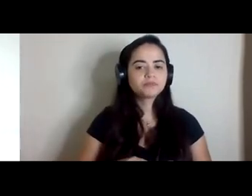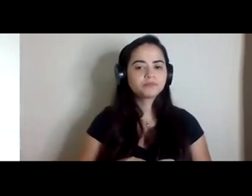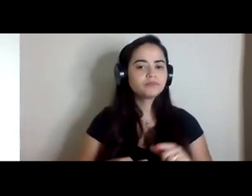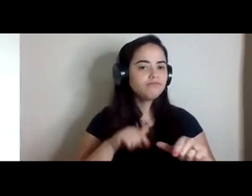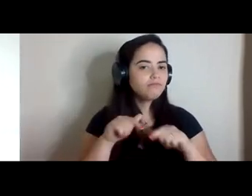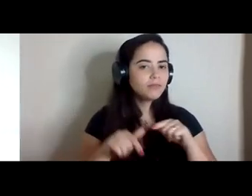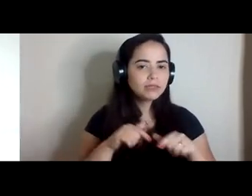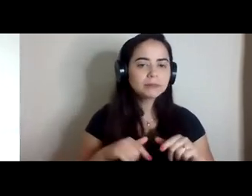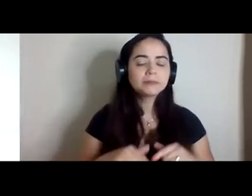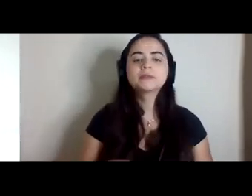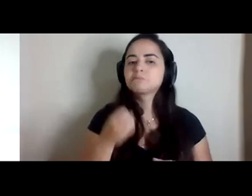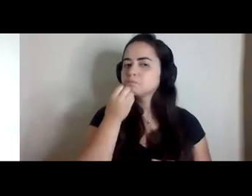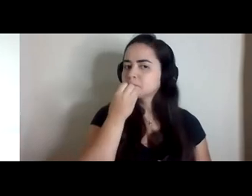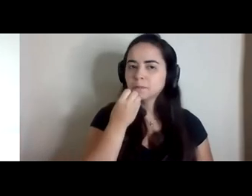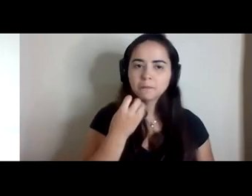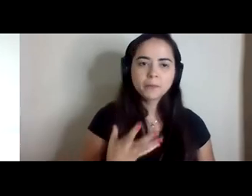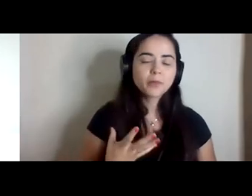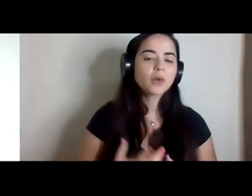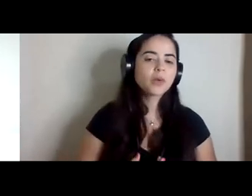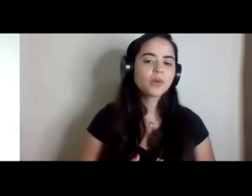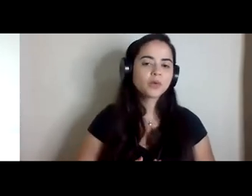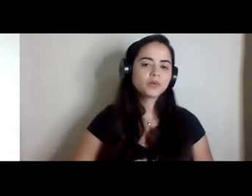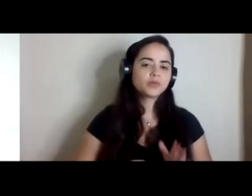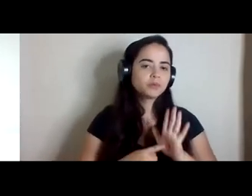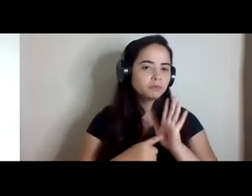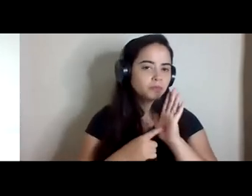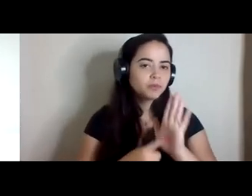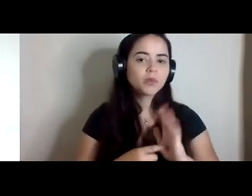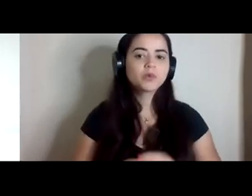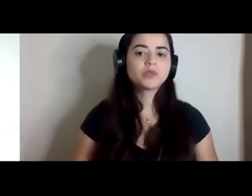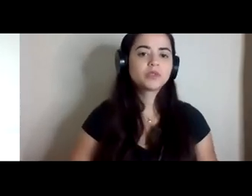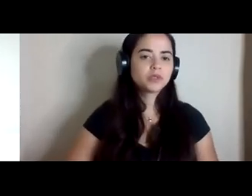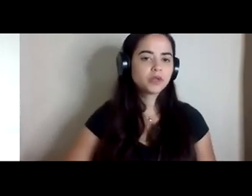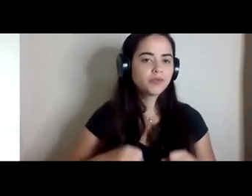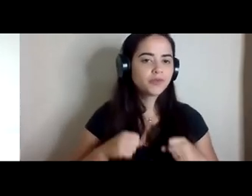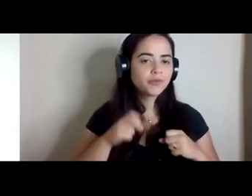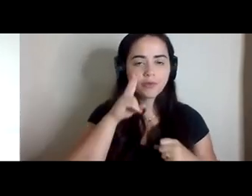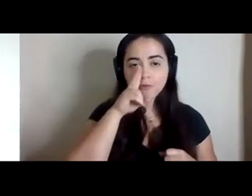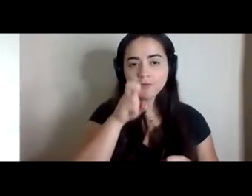bastante consistente que vem se mostrando, vem se consolidando